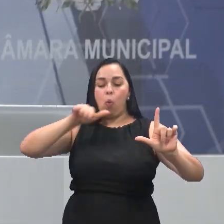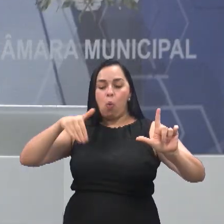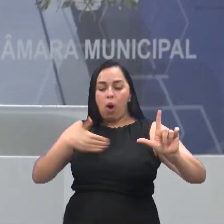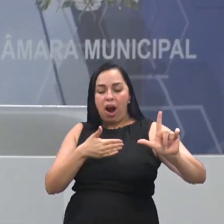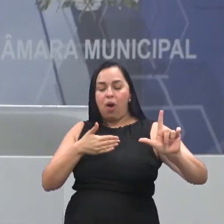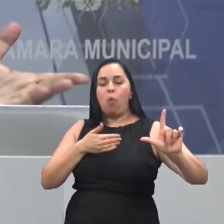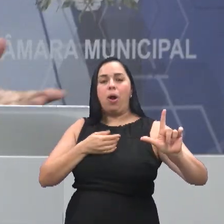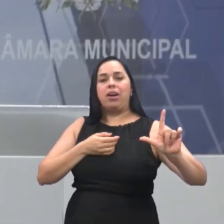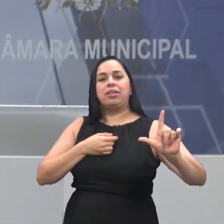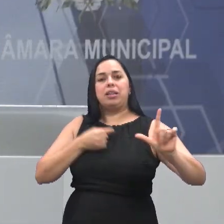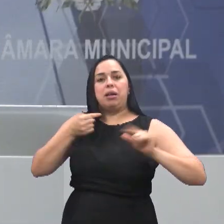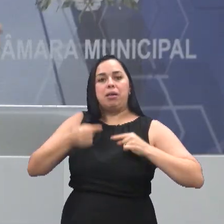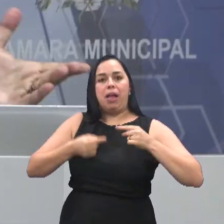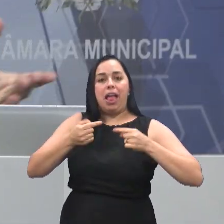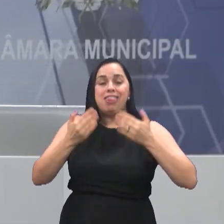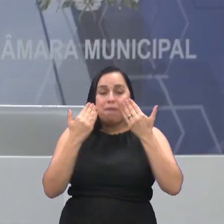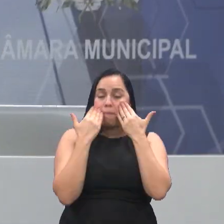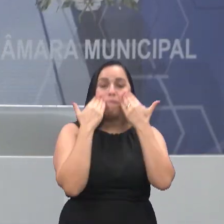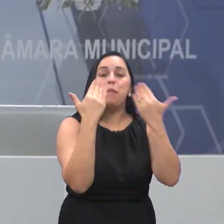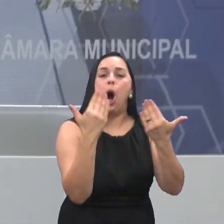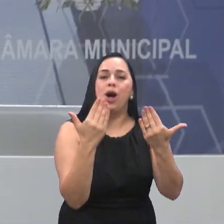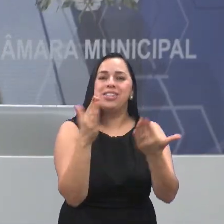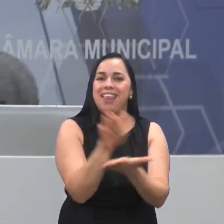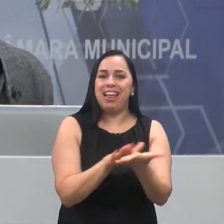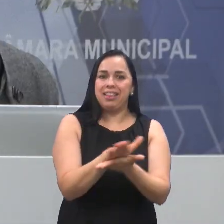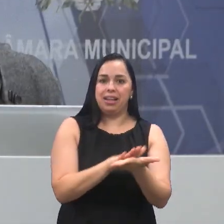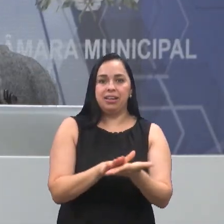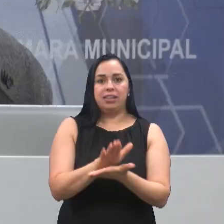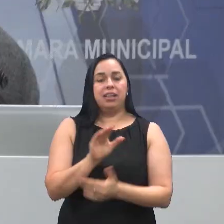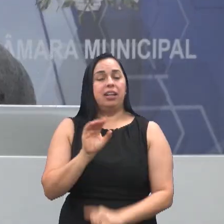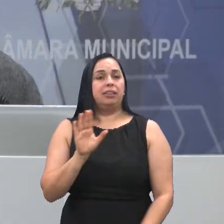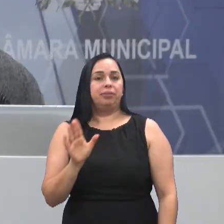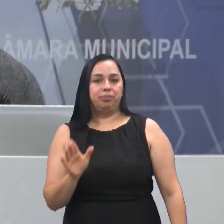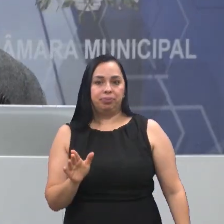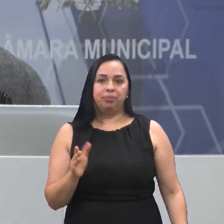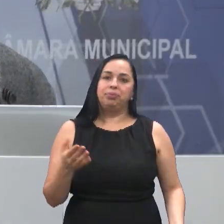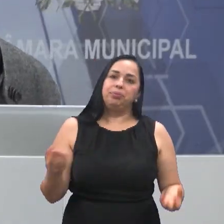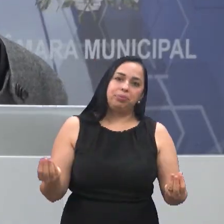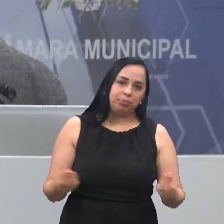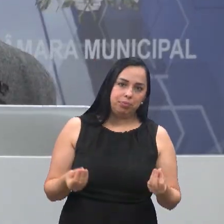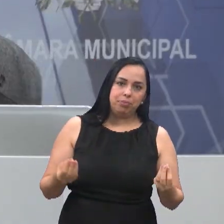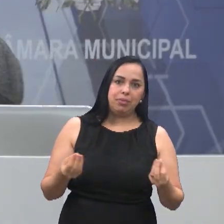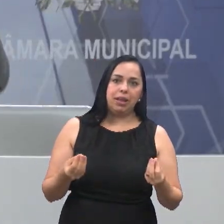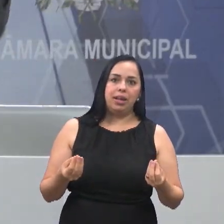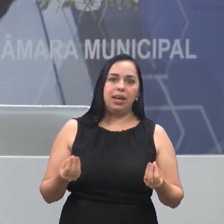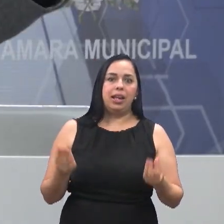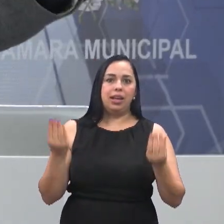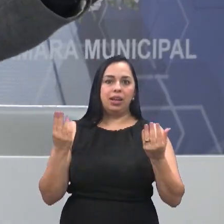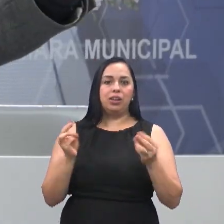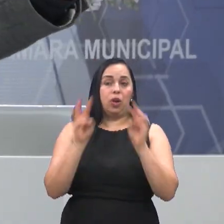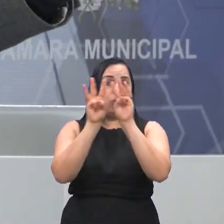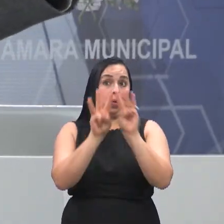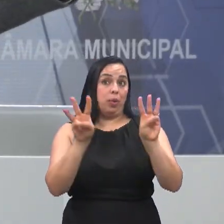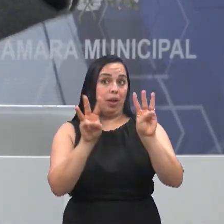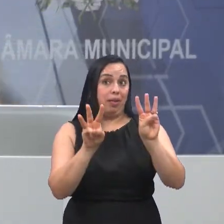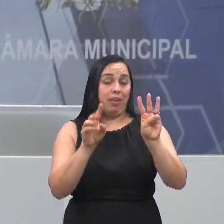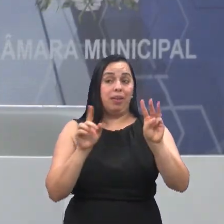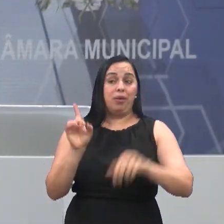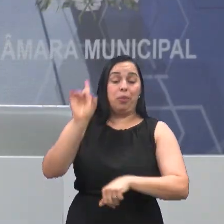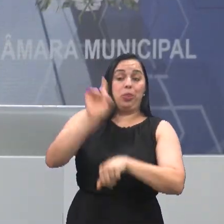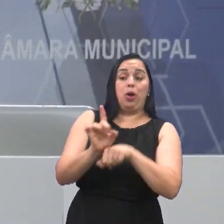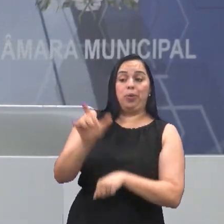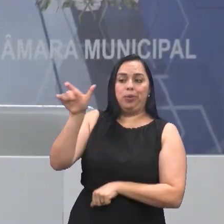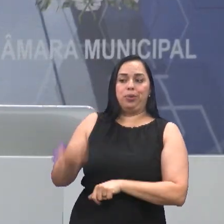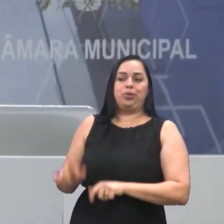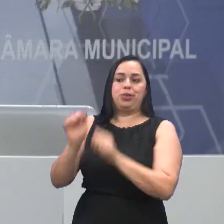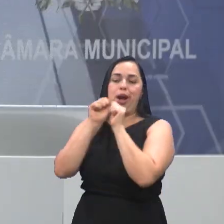deputado, ele não vem à frente, ele não fala que é dele. Ele colocou o portal em nome de um assessor, nomeia o